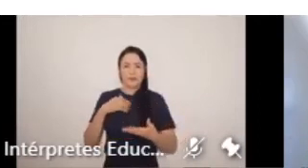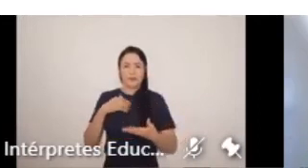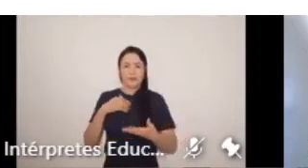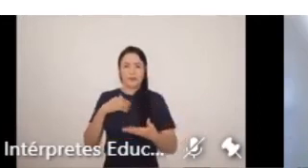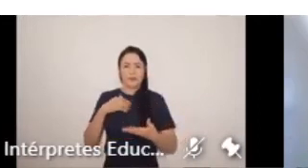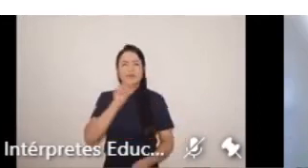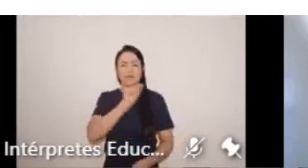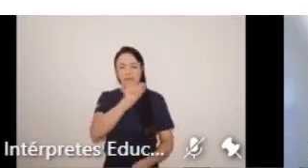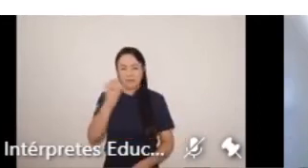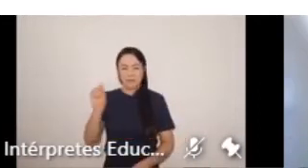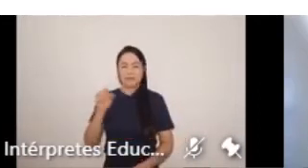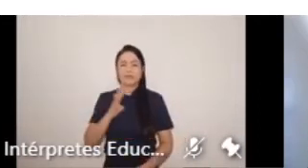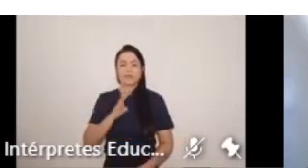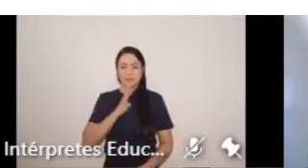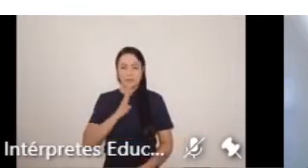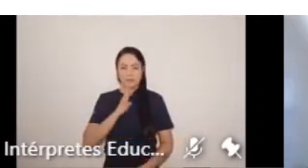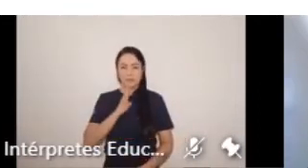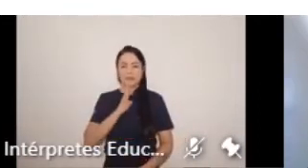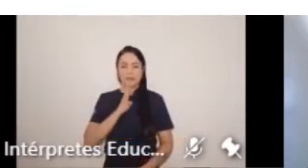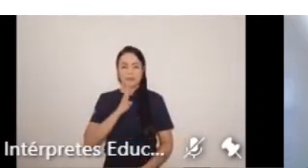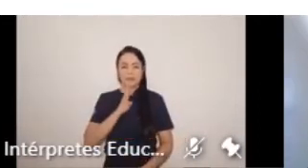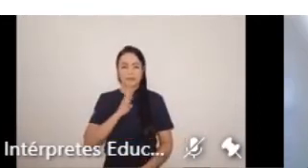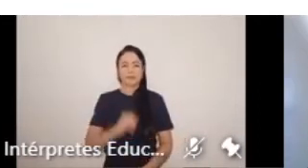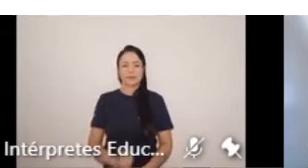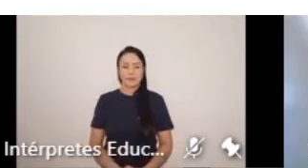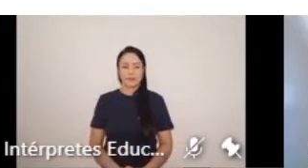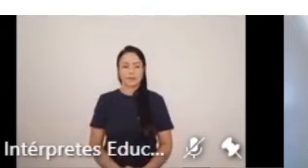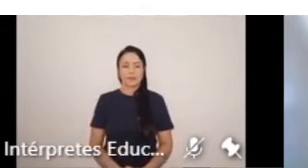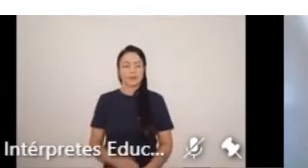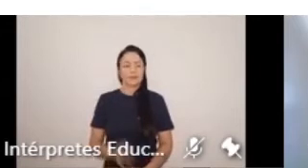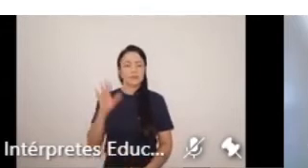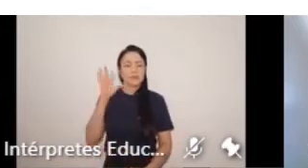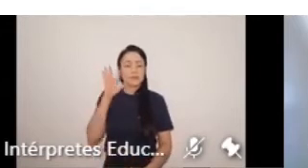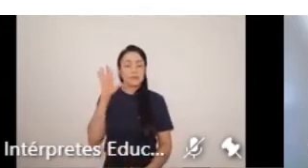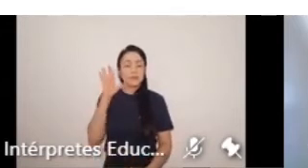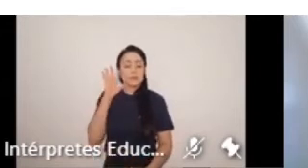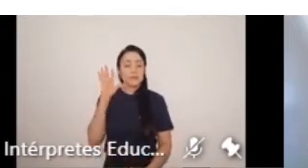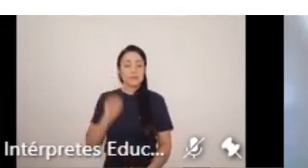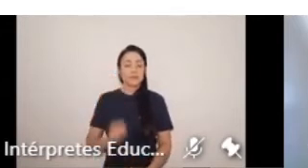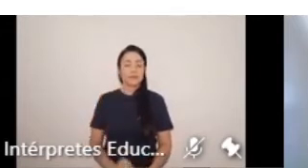já conhecem isso, mas a gente está pensando em